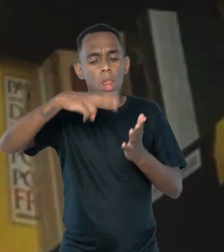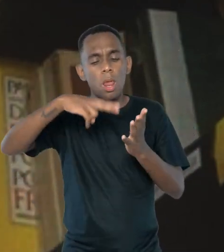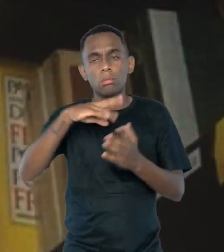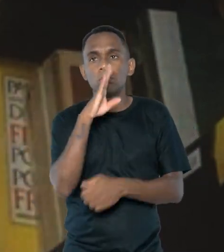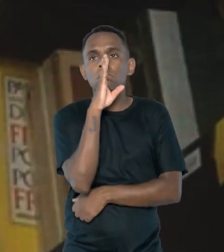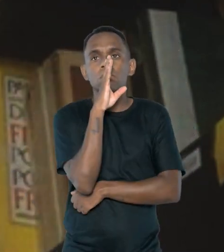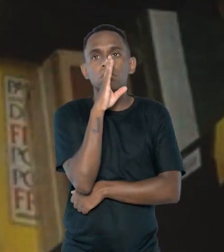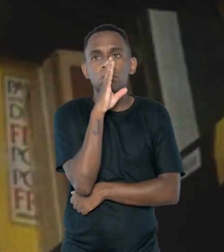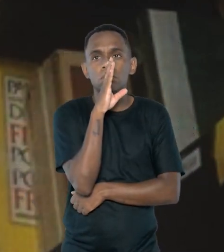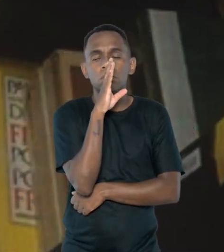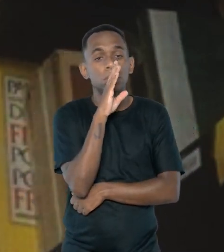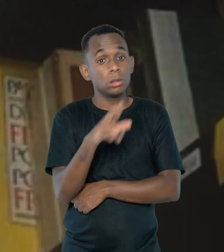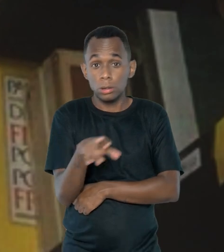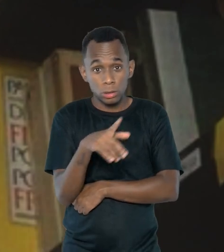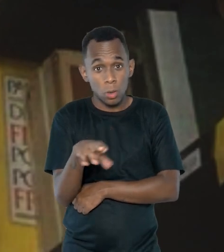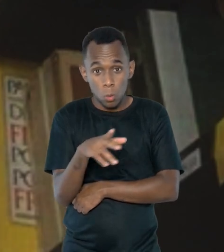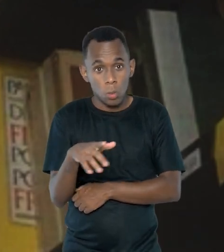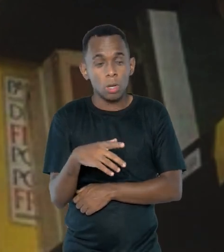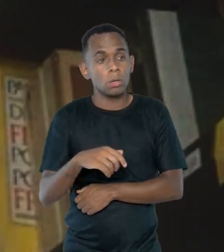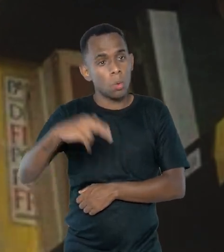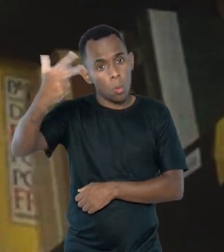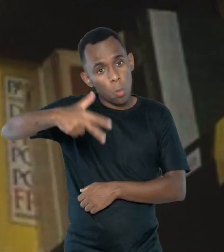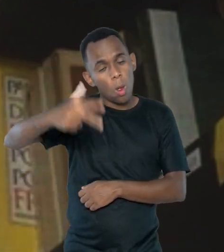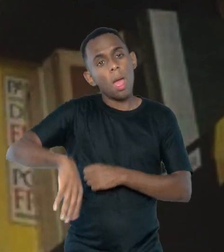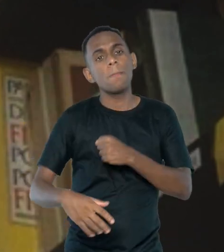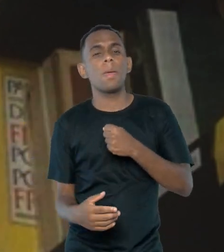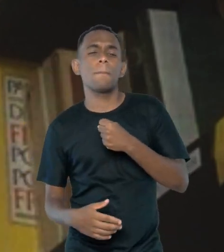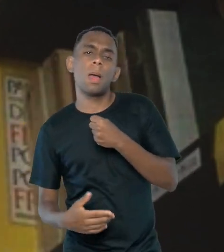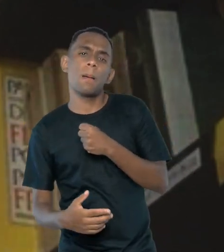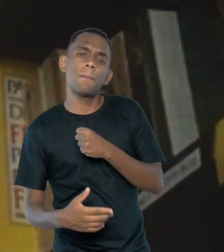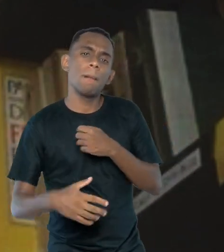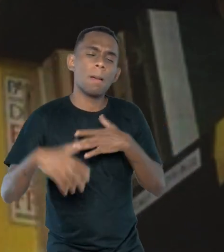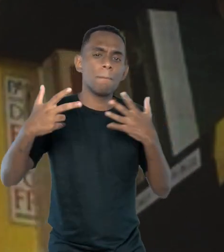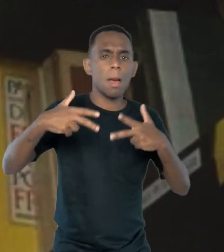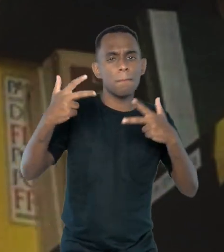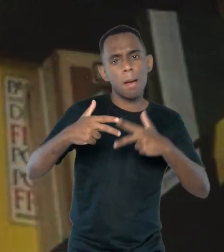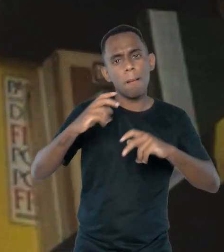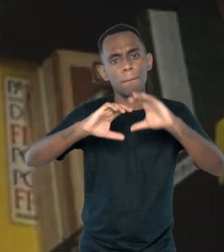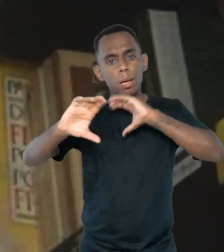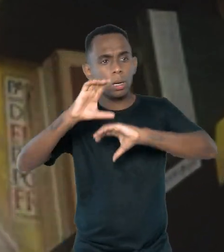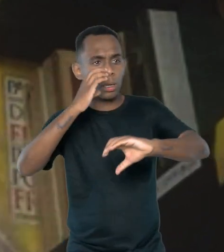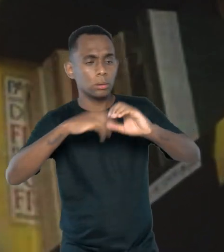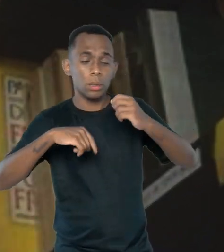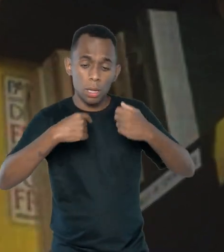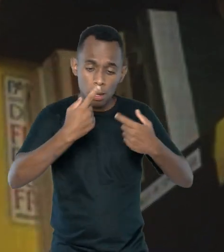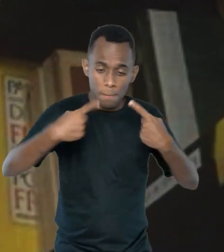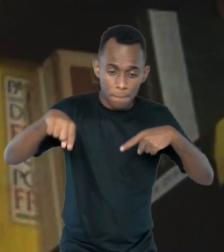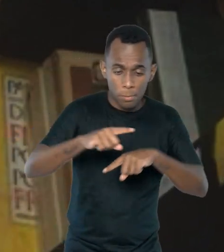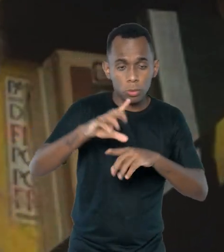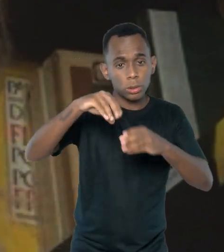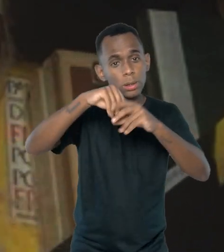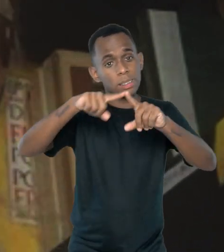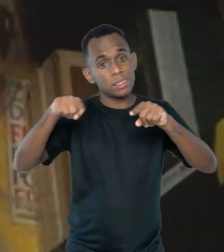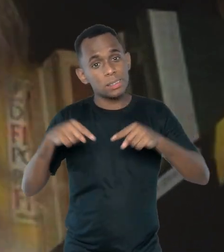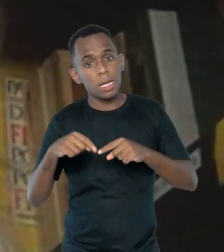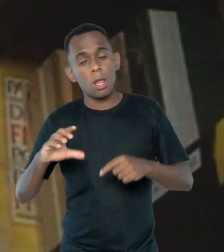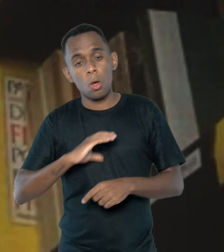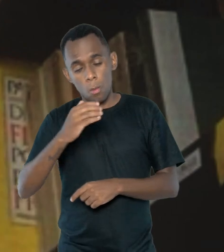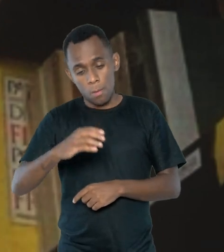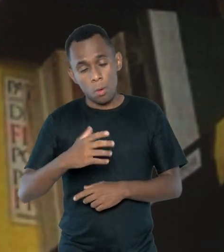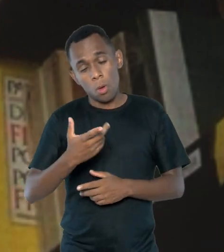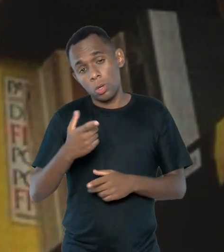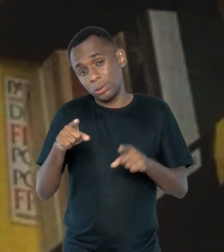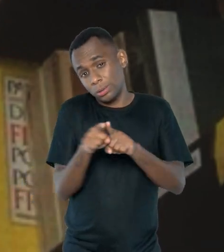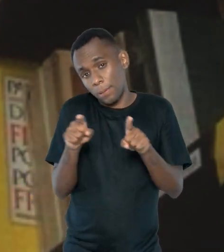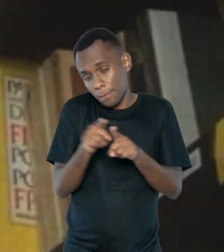leitura silenciosa. Uhum. O rap tem que ser cantado, os alunos vão cantar, você leva a música para a sala de aula. O poema do